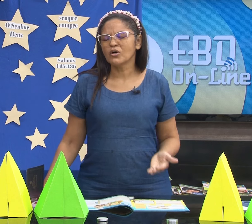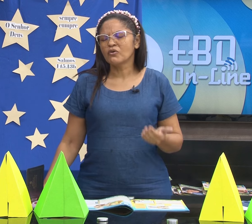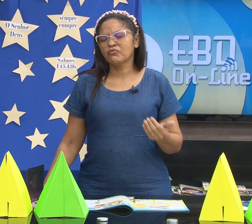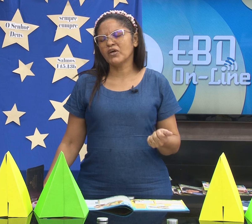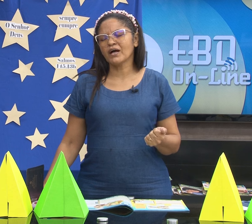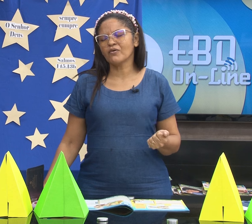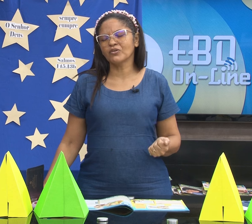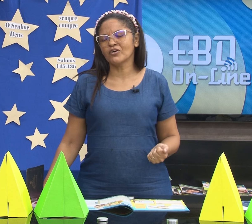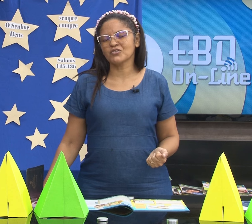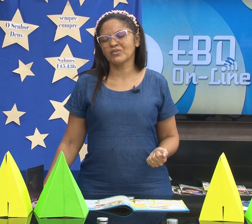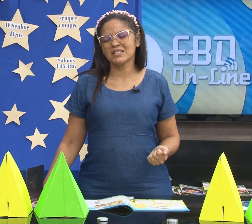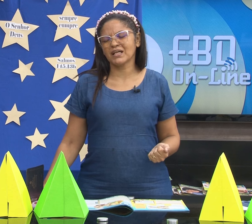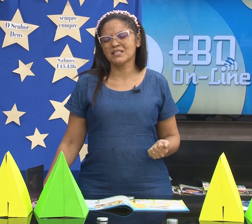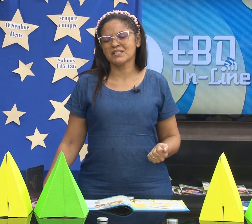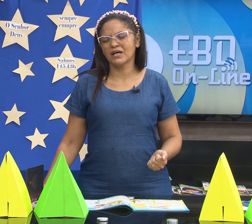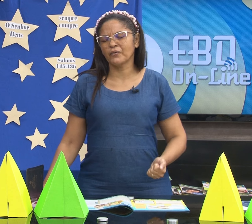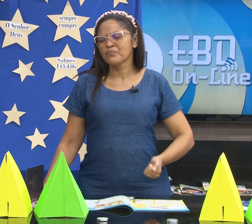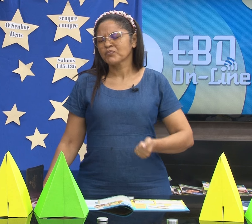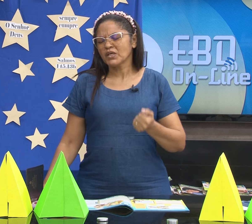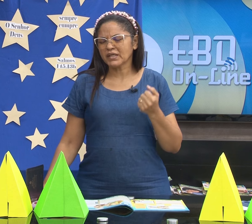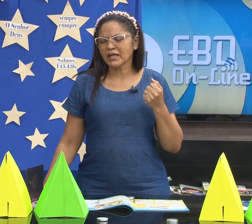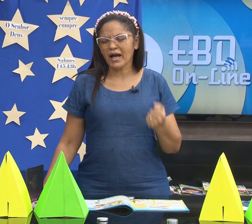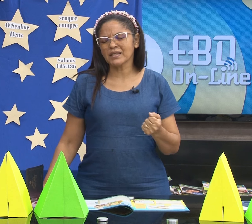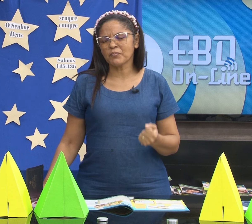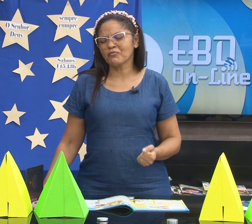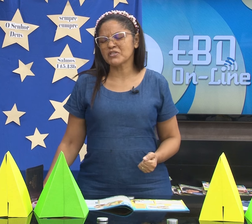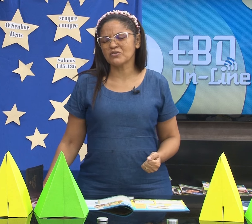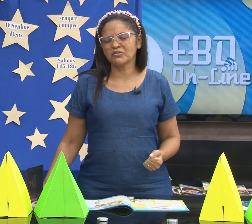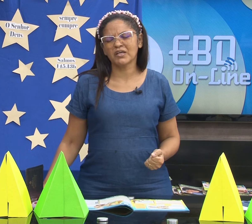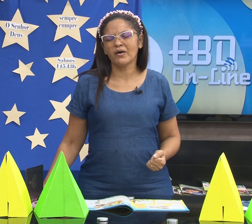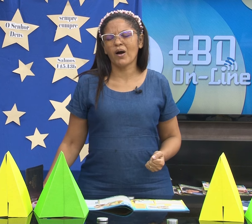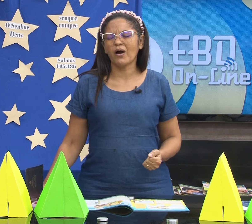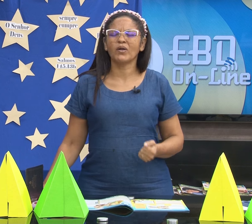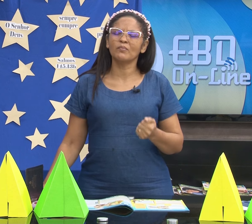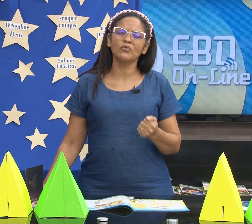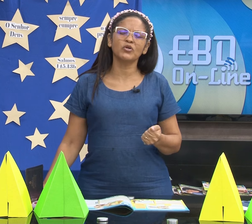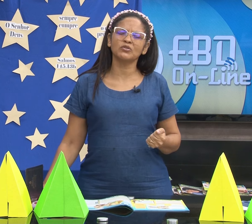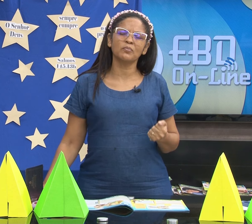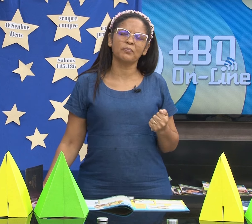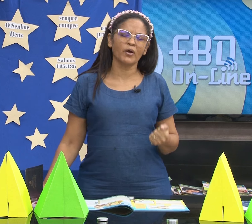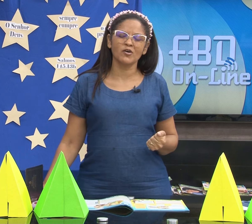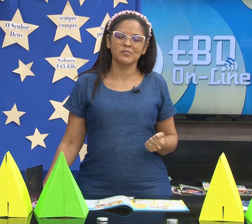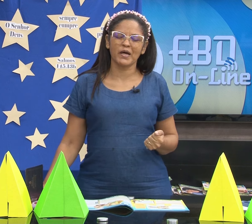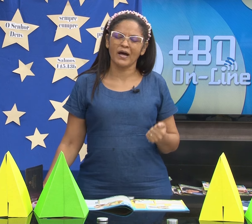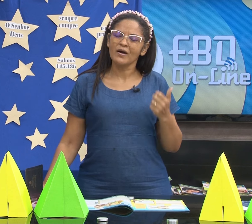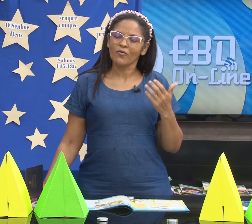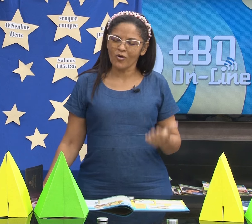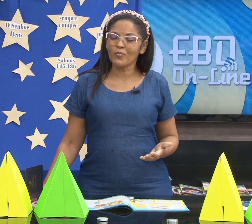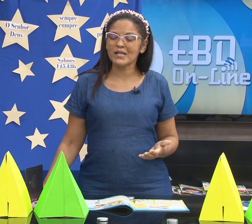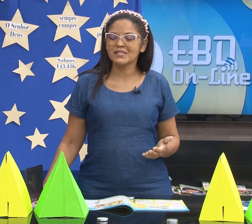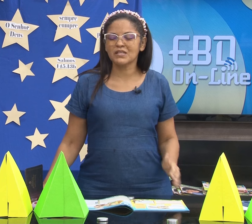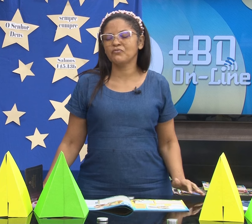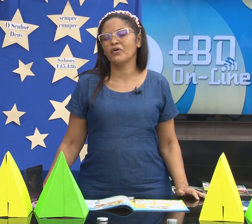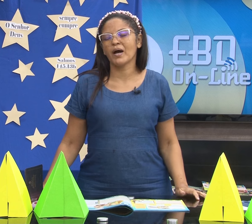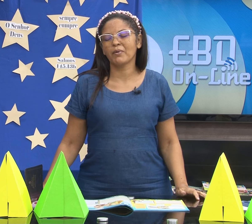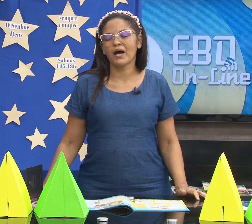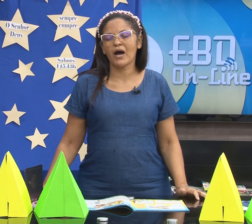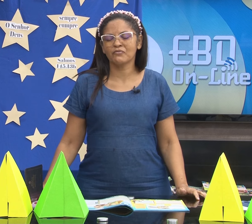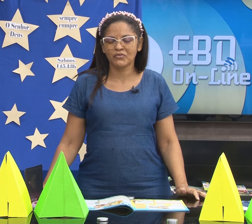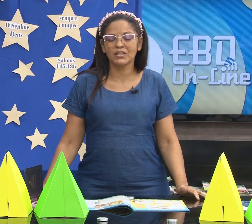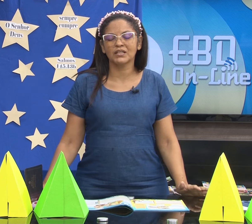santo fica conosco nessa lição e que cada professor tenha uma aula muito Próspera Como assim